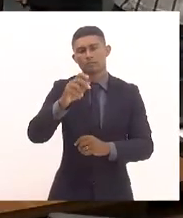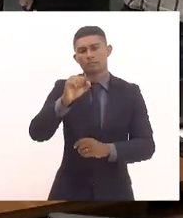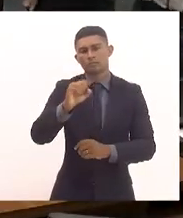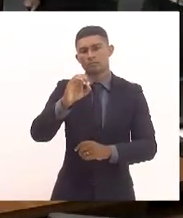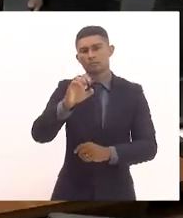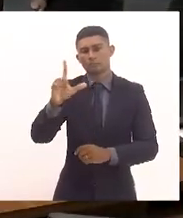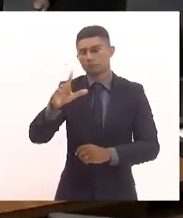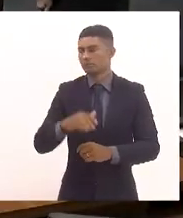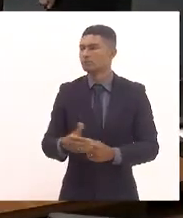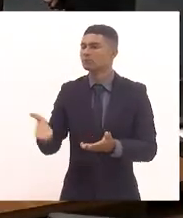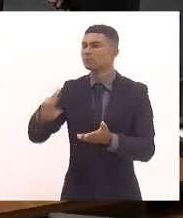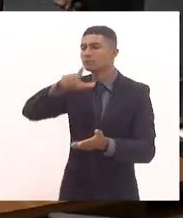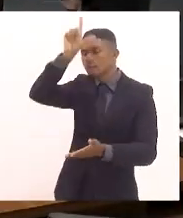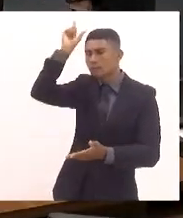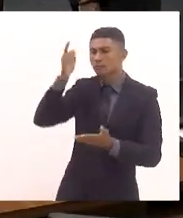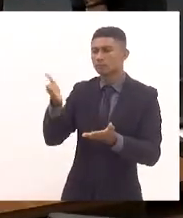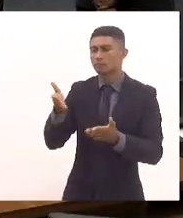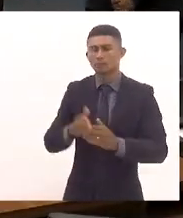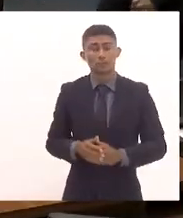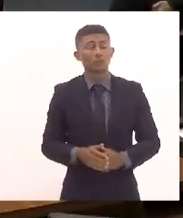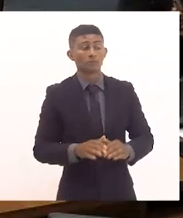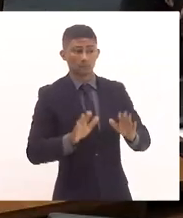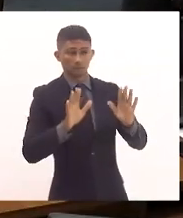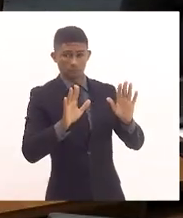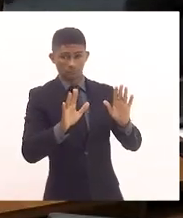Deputado Luiz. Olha só.